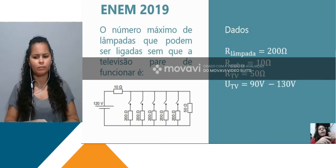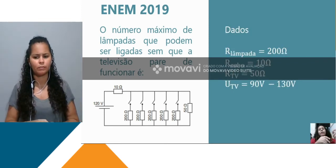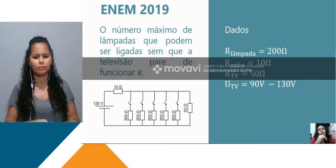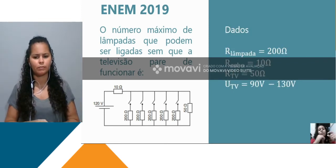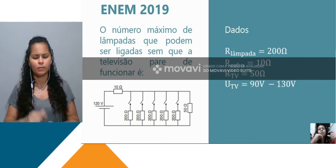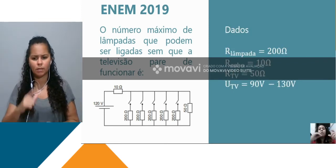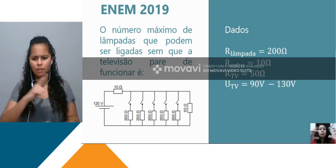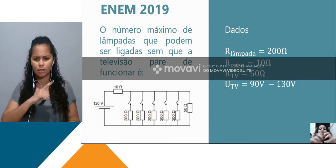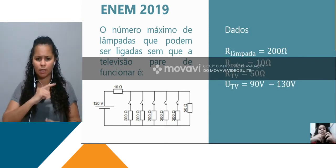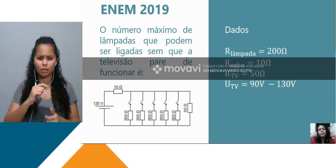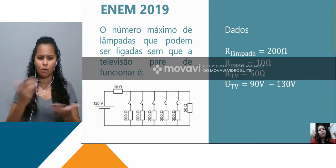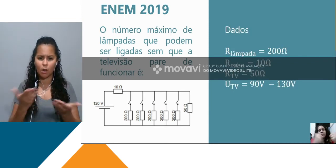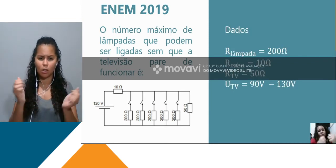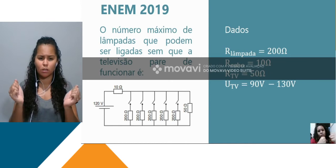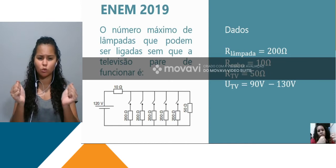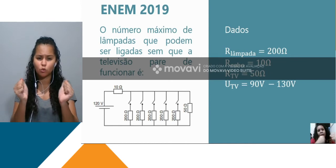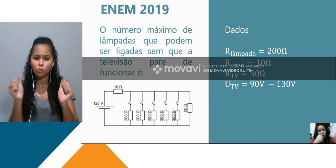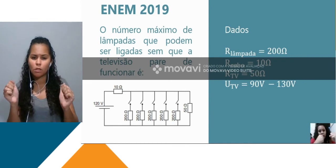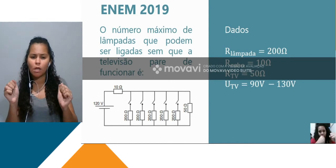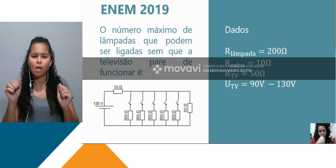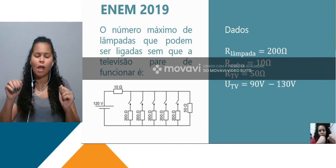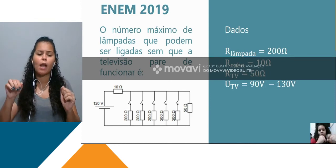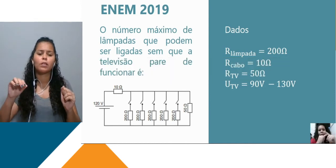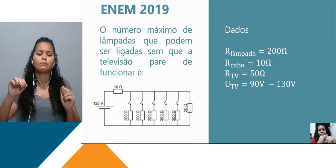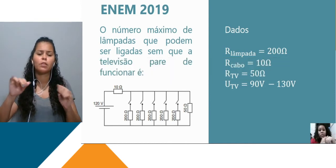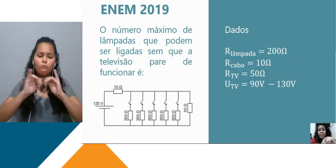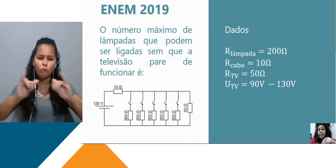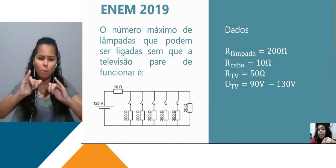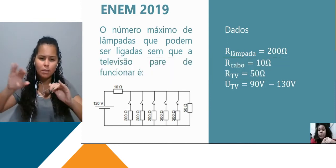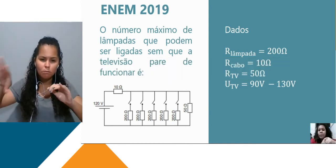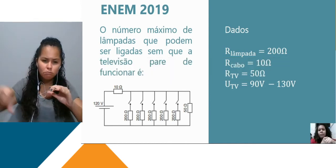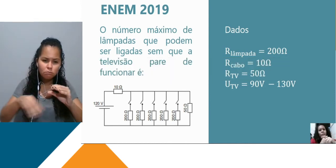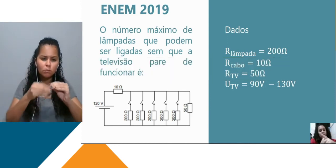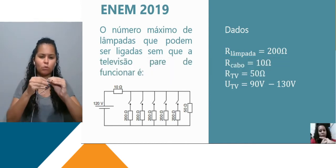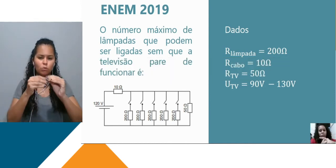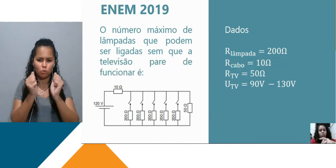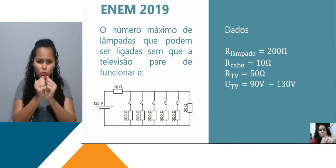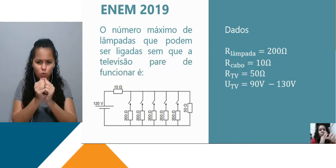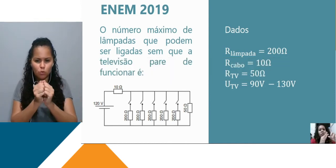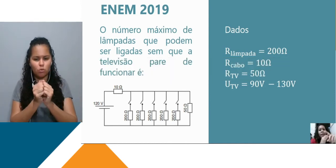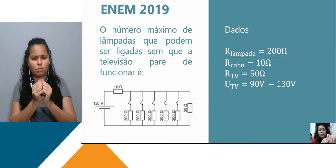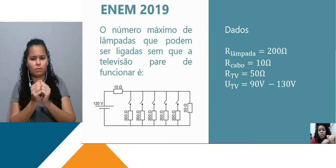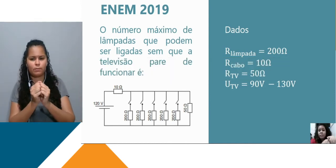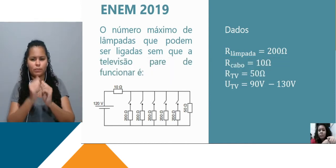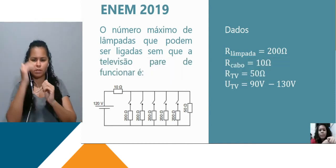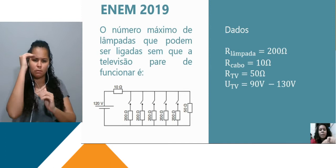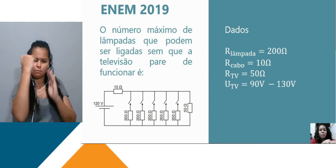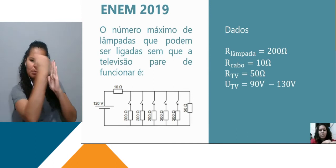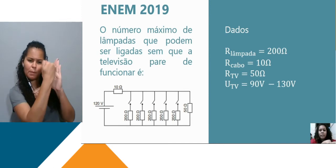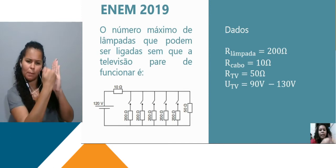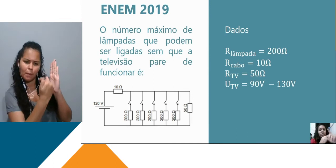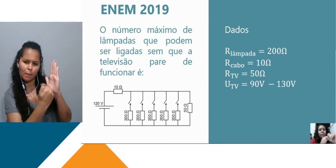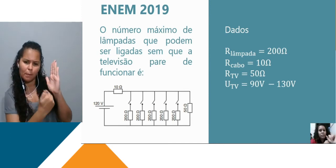aí eu juntei essas informações. É importante. Resistência da lâmpada, 200 ohms. Resistência do cabo